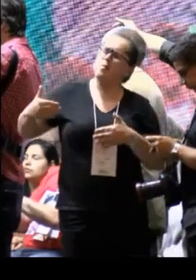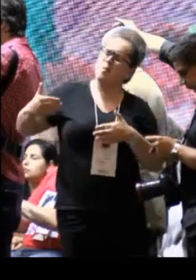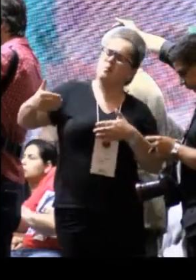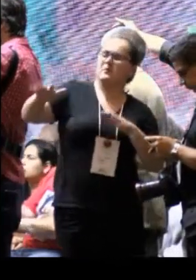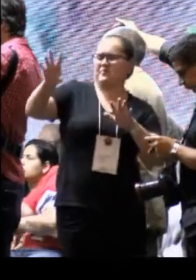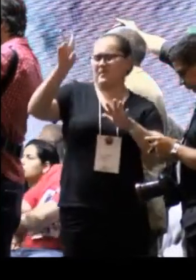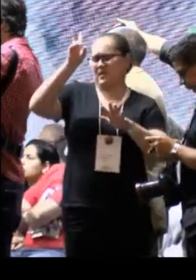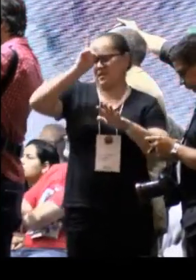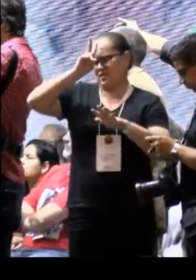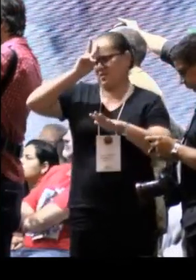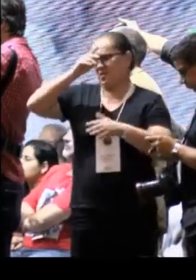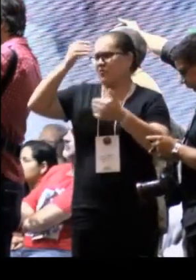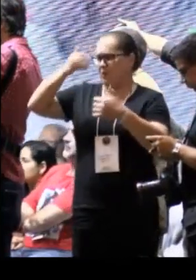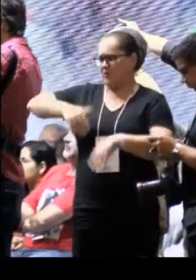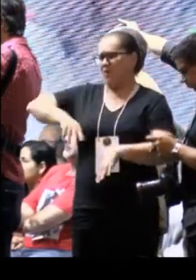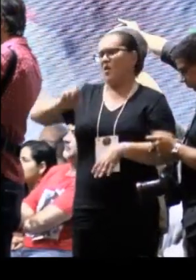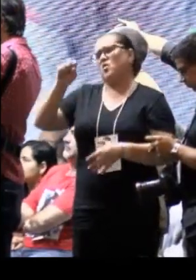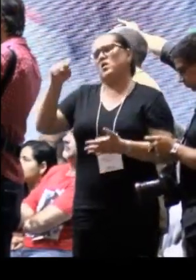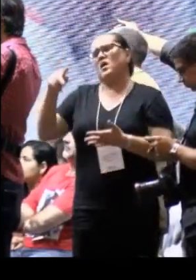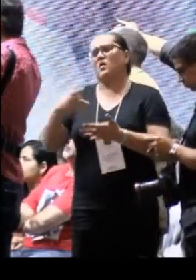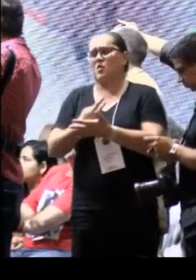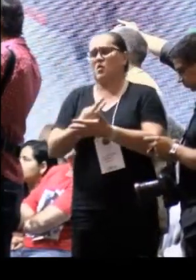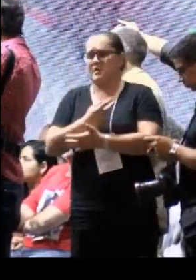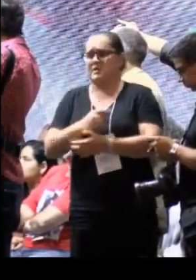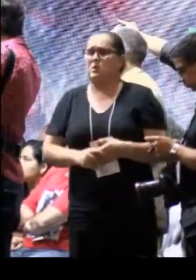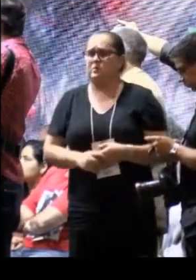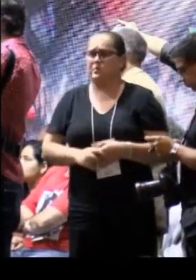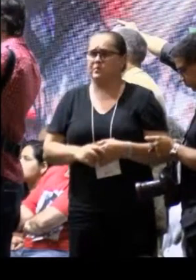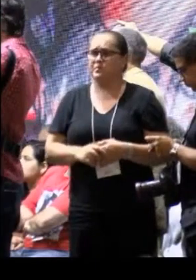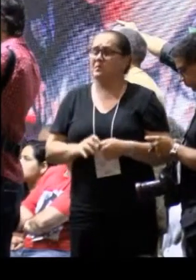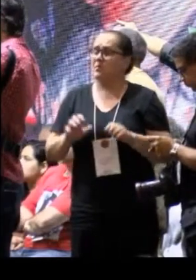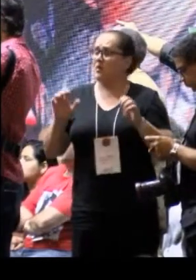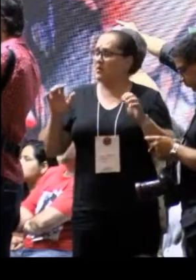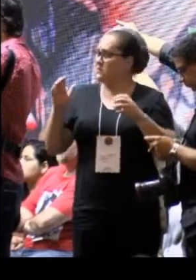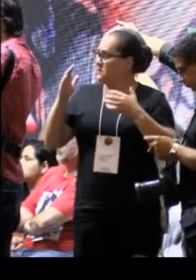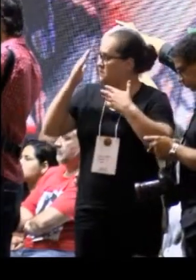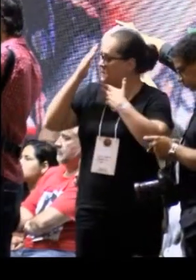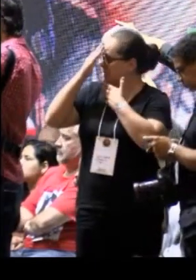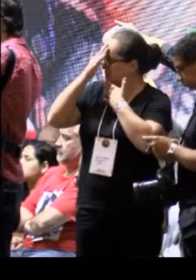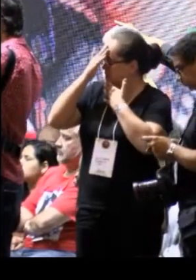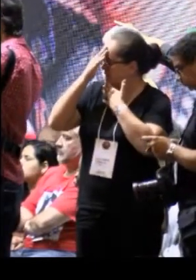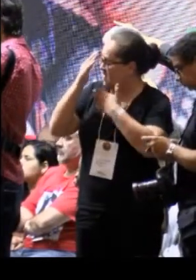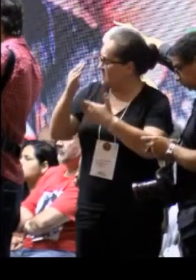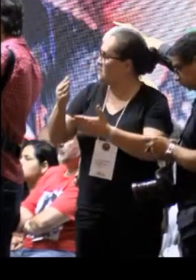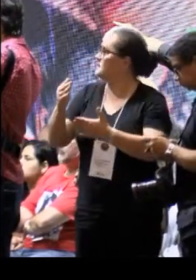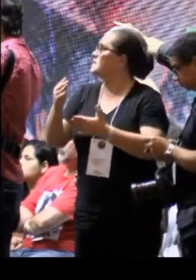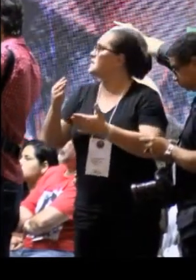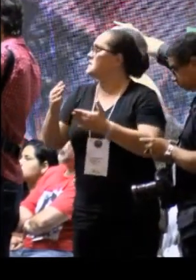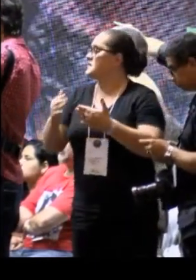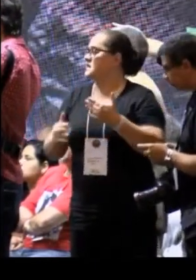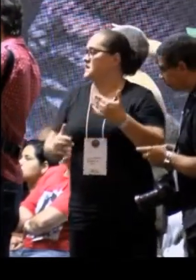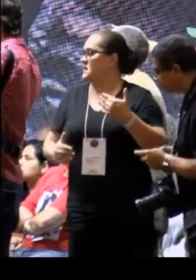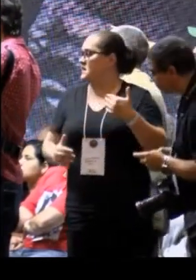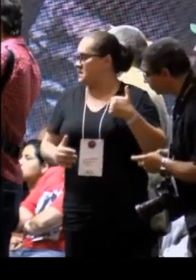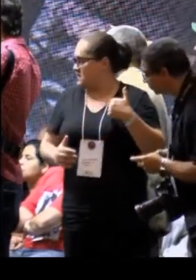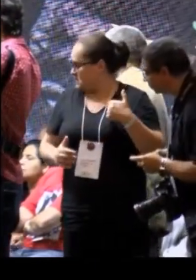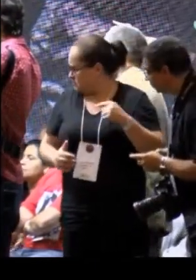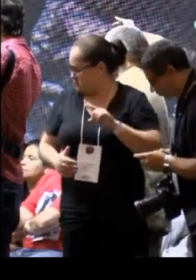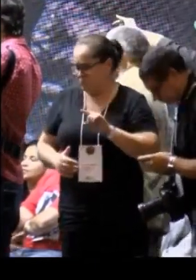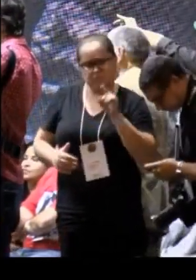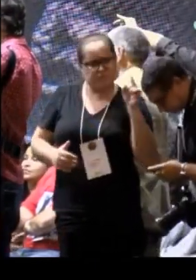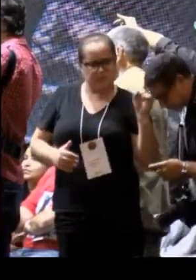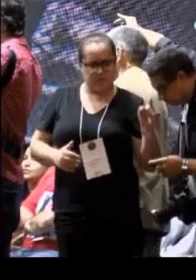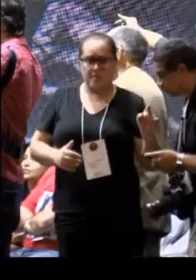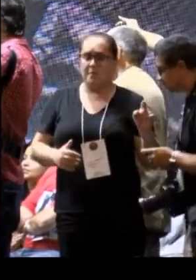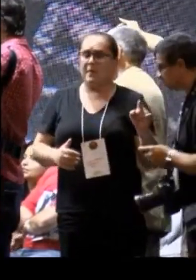a história vai provar o que aconteceu. Quero agradecer a Janjinha, que está aqui do meu lado,